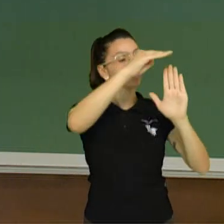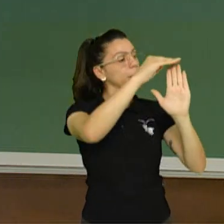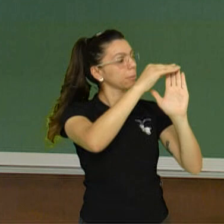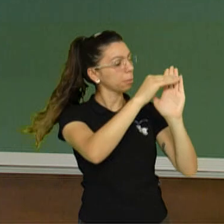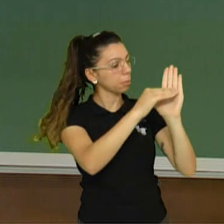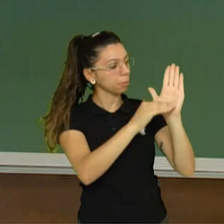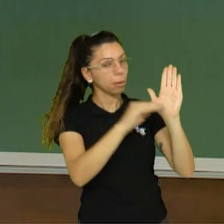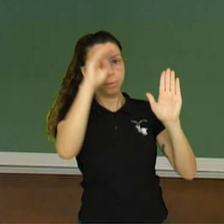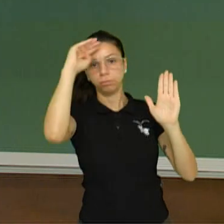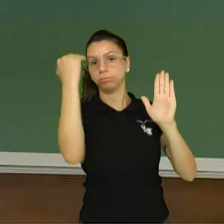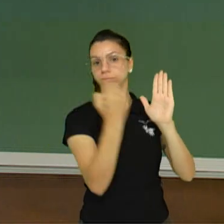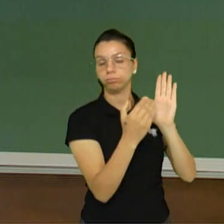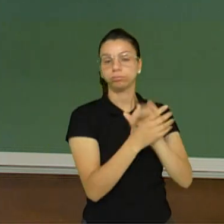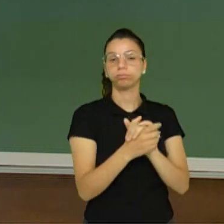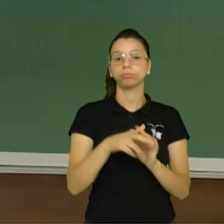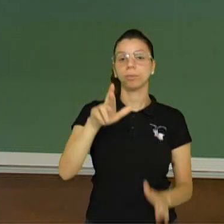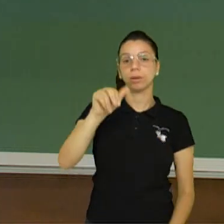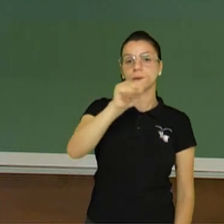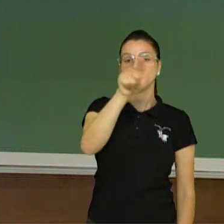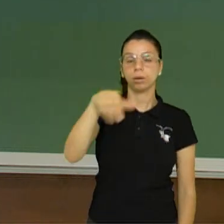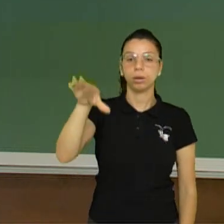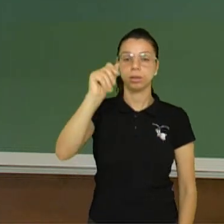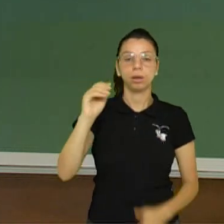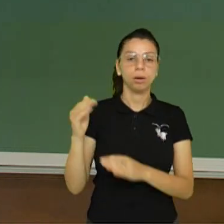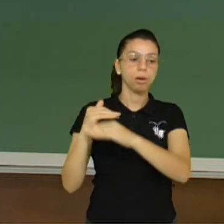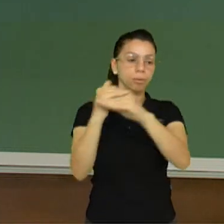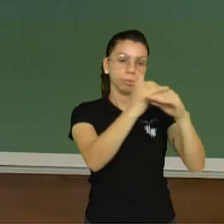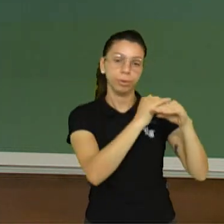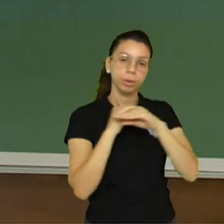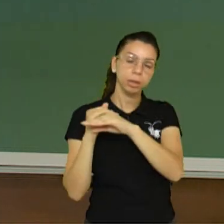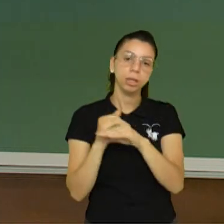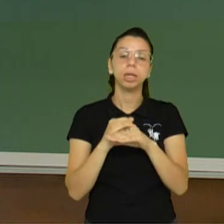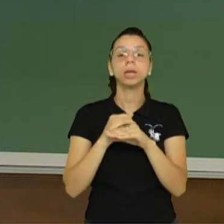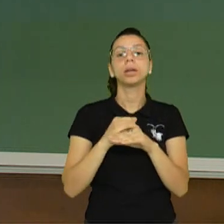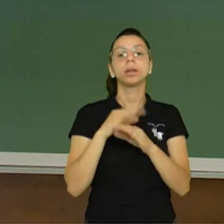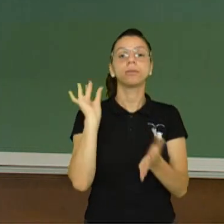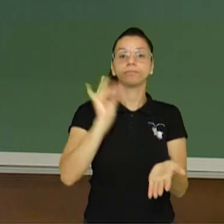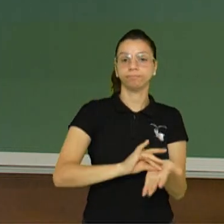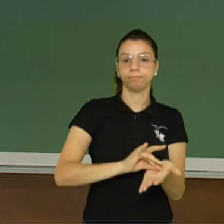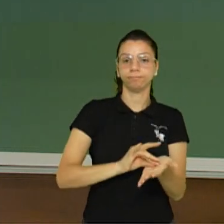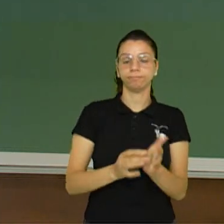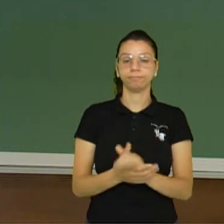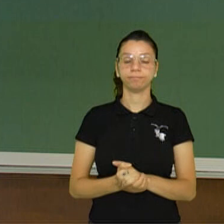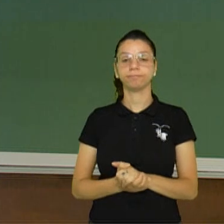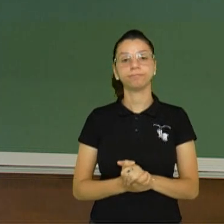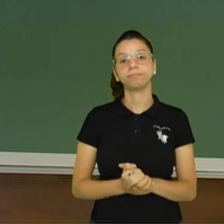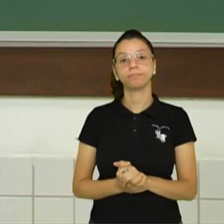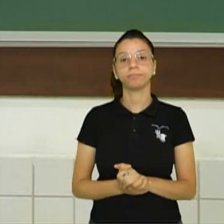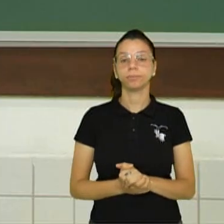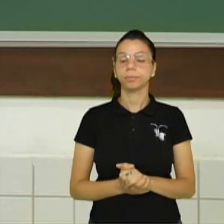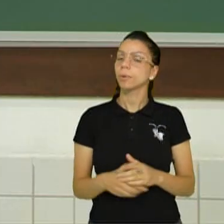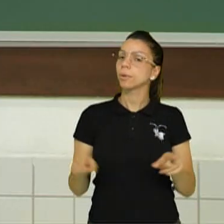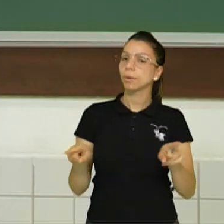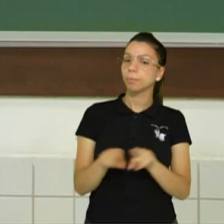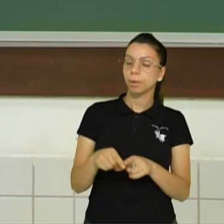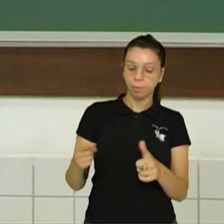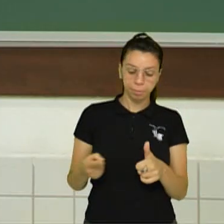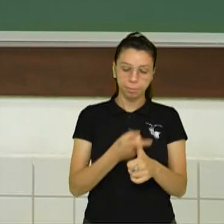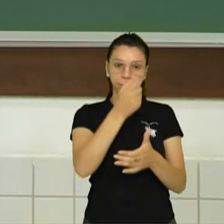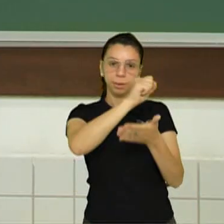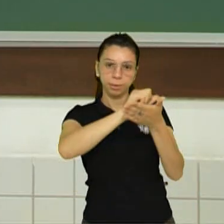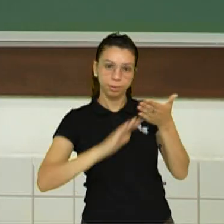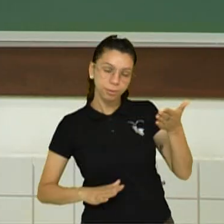critérios, né? Da razão, da proporção, harmonia e serenidade. Então, aqui já temos um primeiro exercício